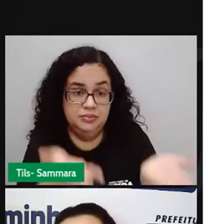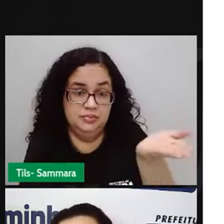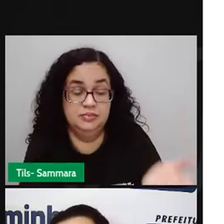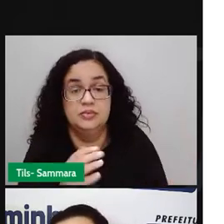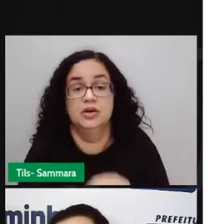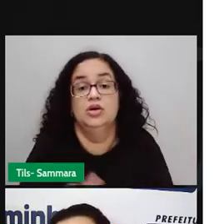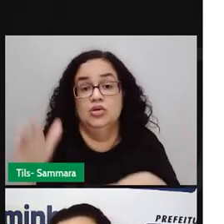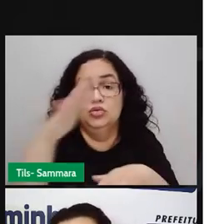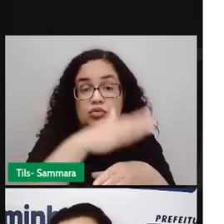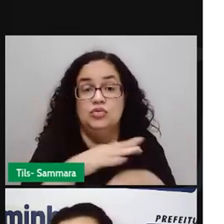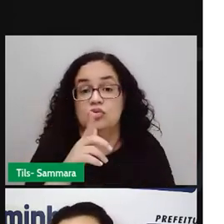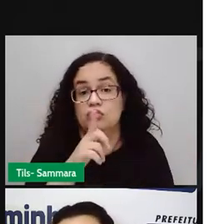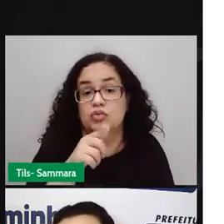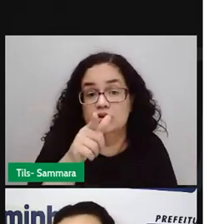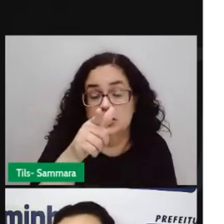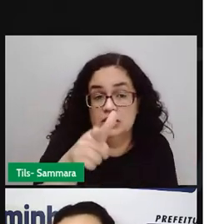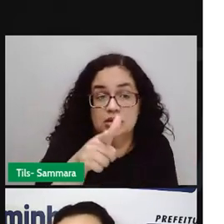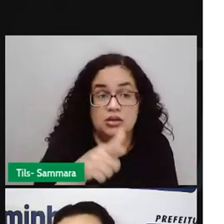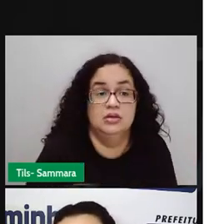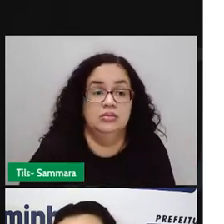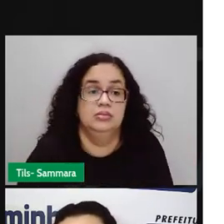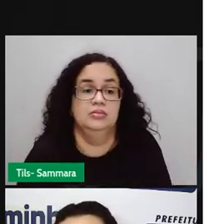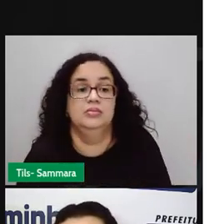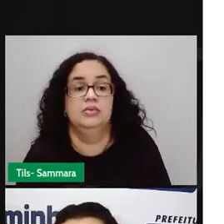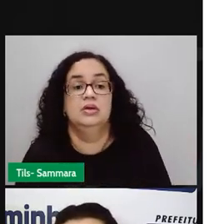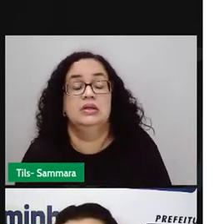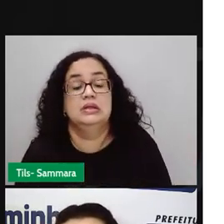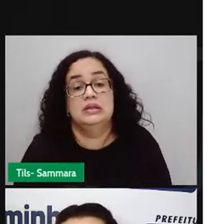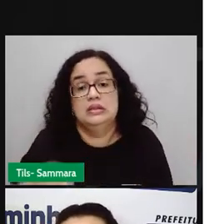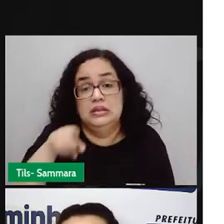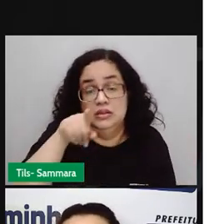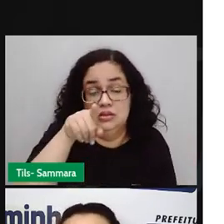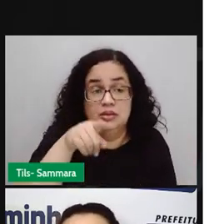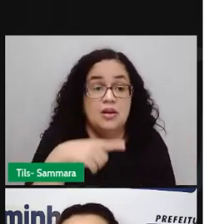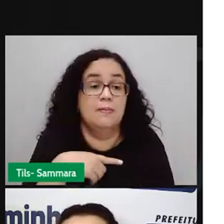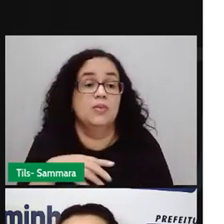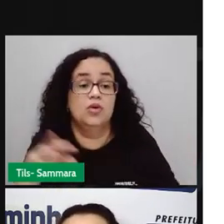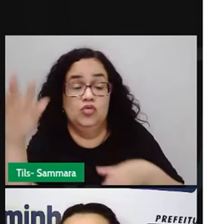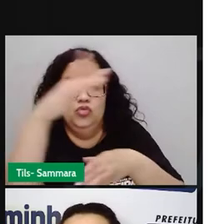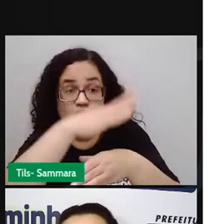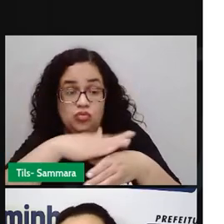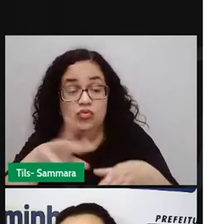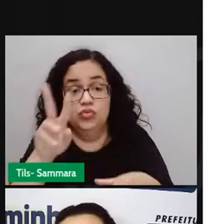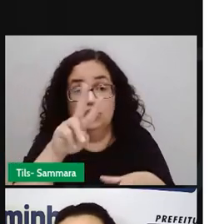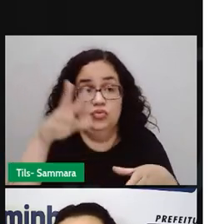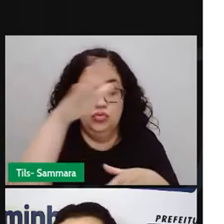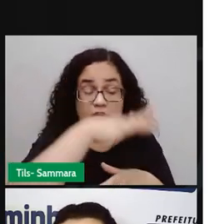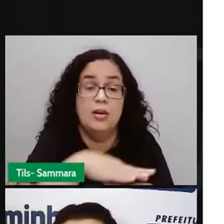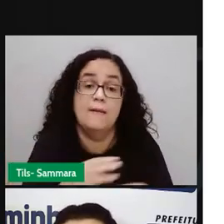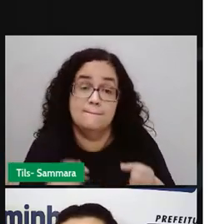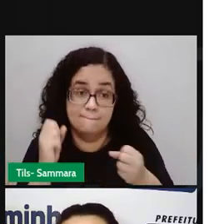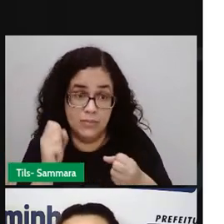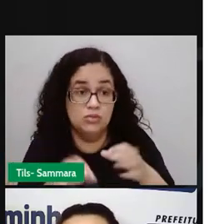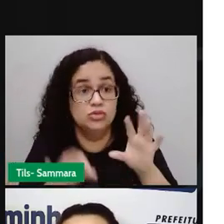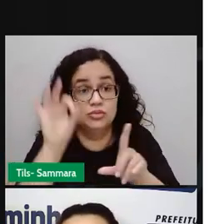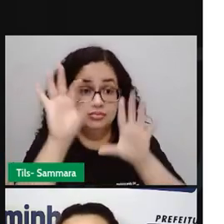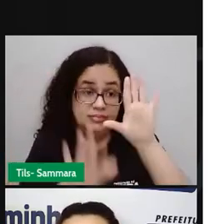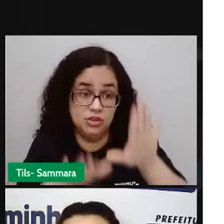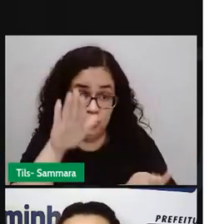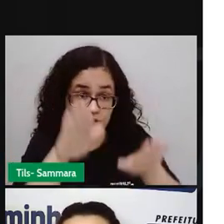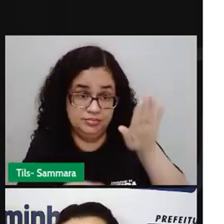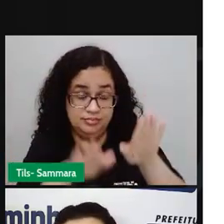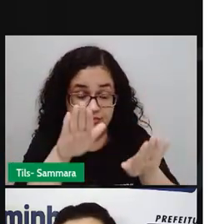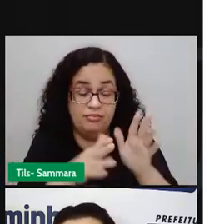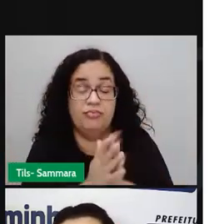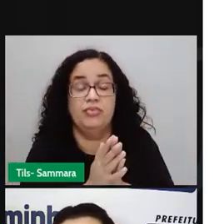o volume, eu colocou aquele recipiente, né, com as medidas ali, porque o volume a gente pode medir